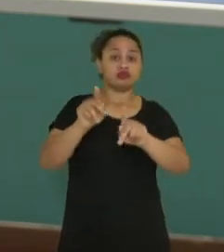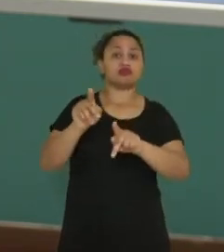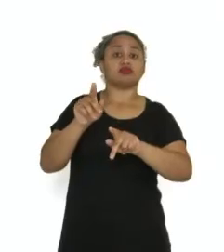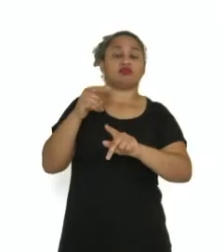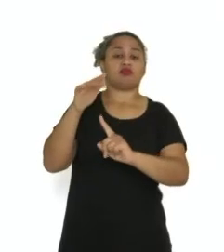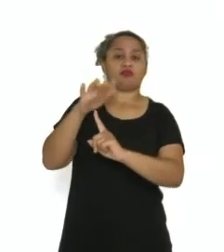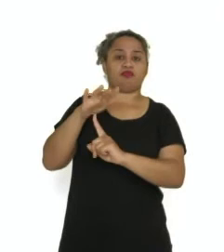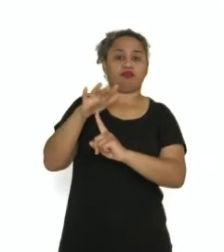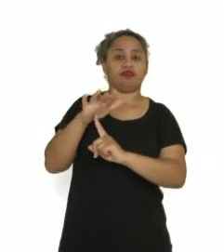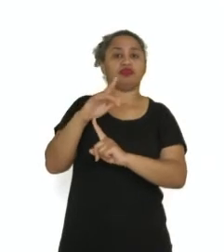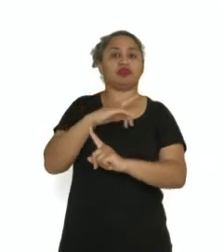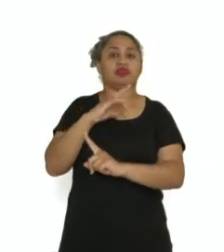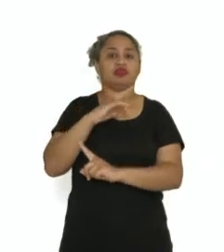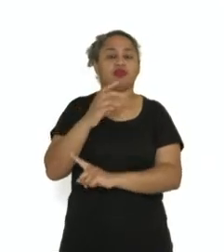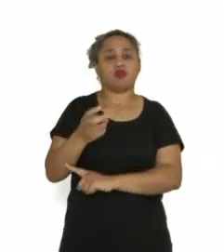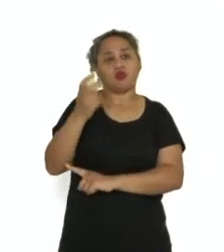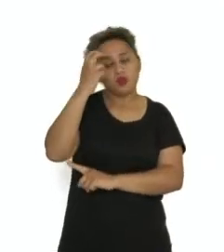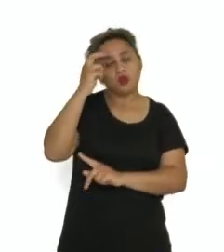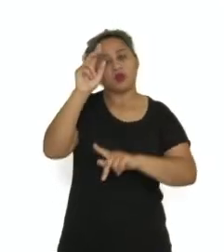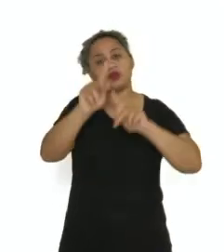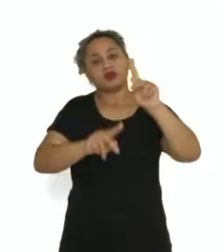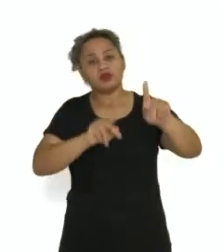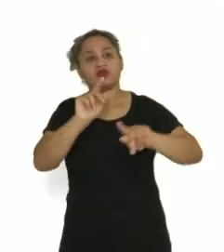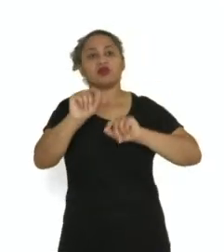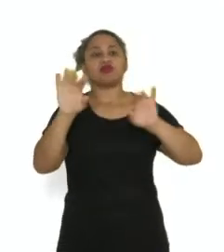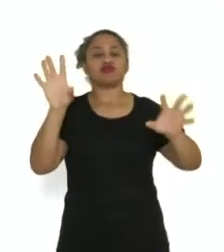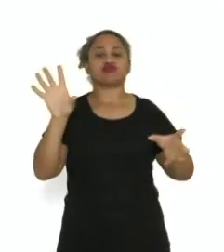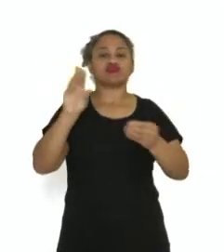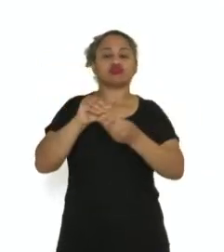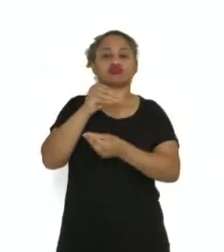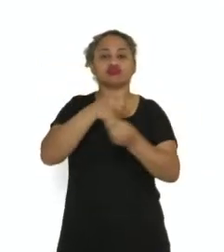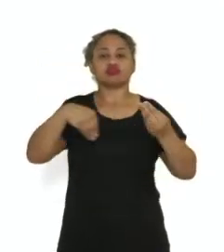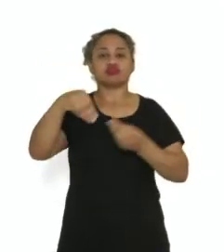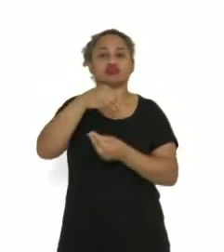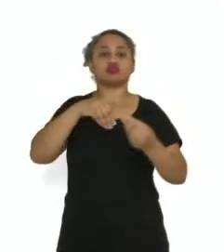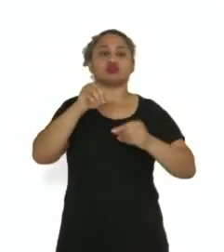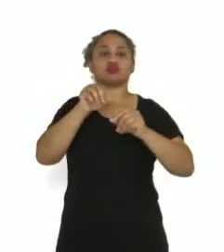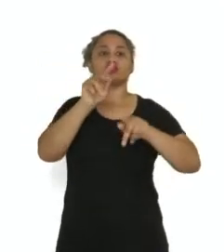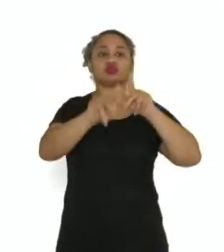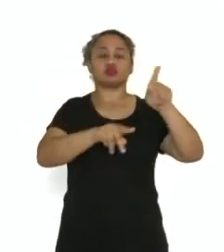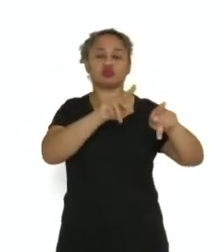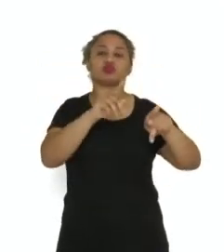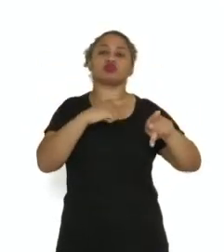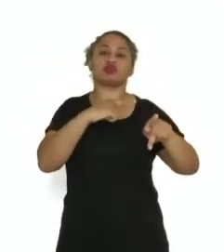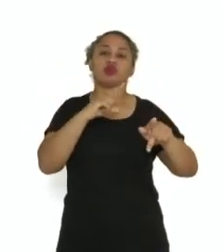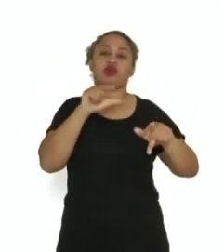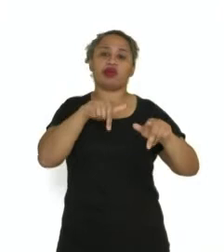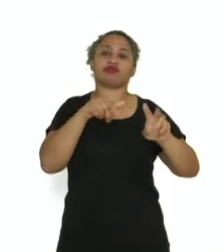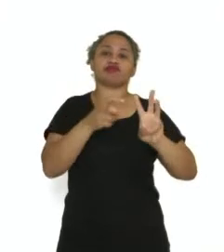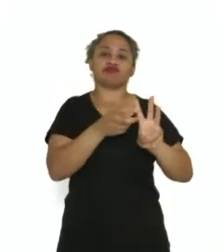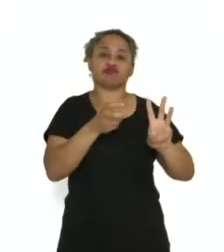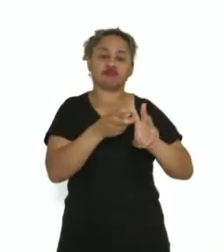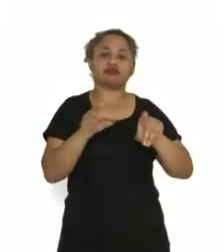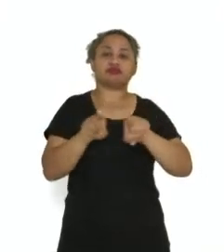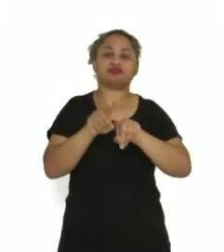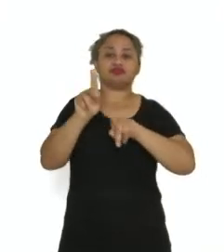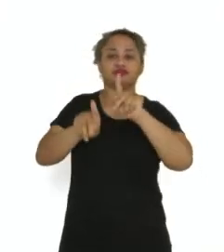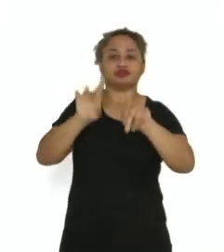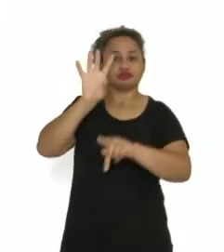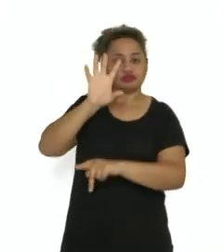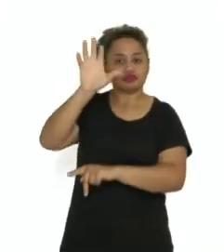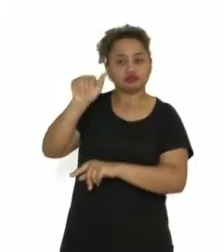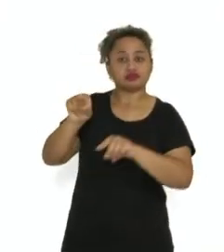aqui, né, a cultura paranaense, ela é a síntese da miscigenação dos povos originários, dos africanos e